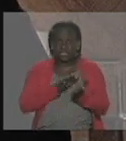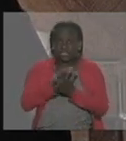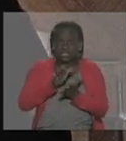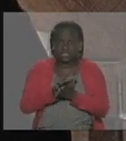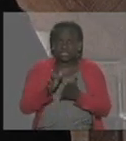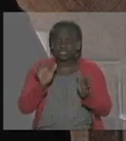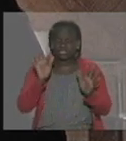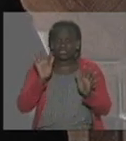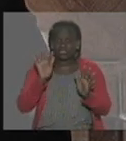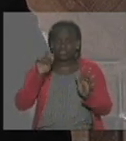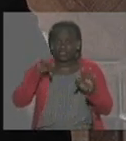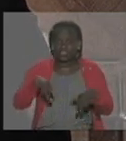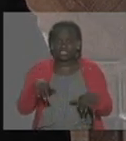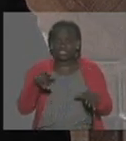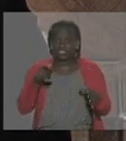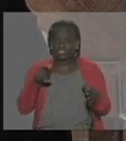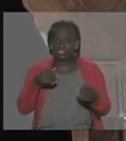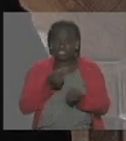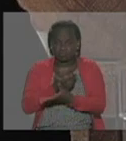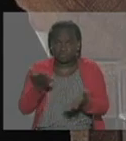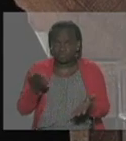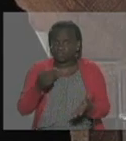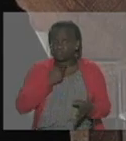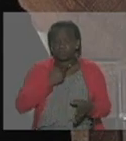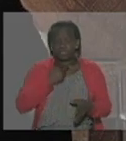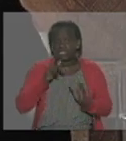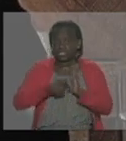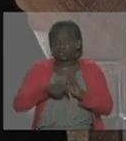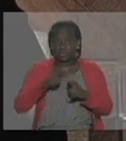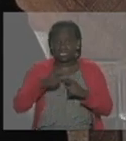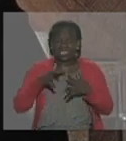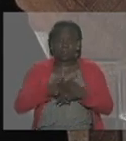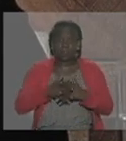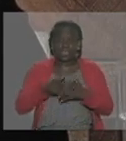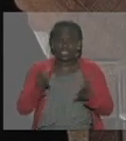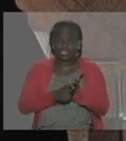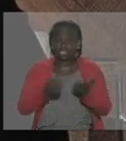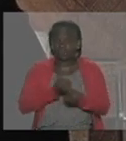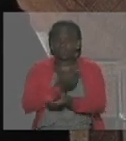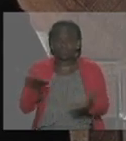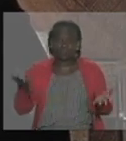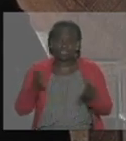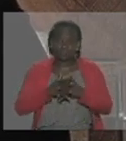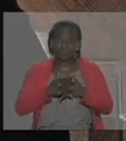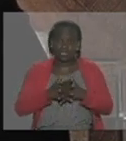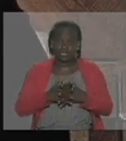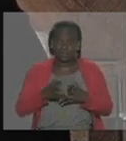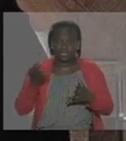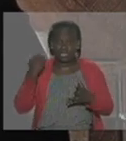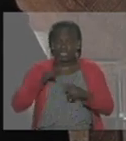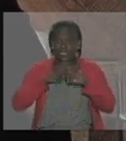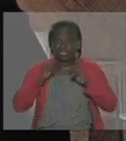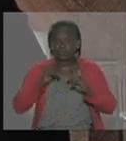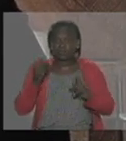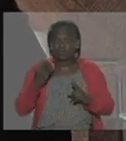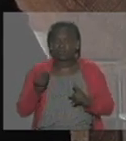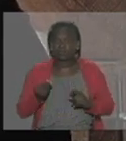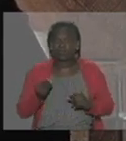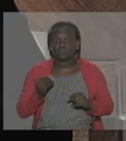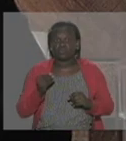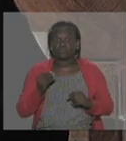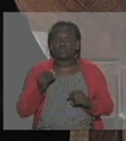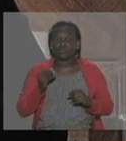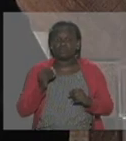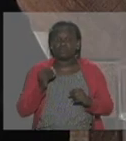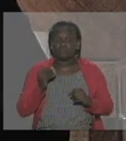eh o fechamento daquela página porque aquilo dali atrapalhava toda a distribuição do jornal havia uma nós reclamávamos muito